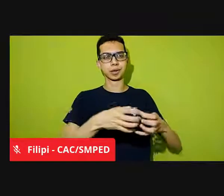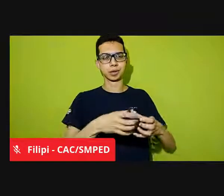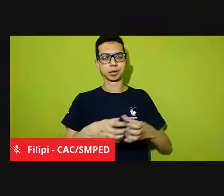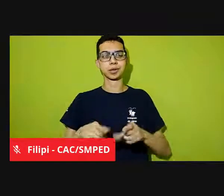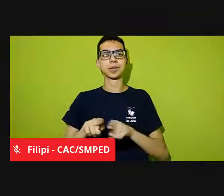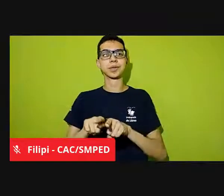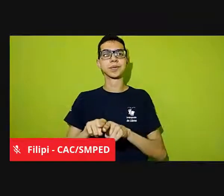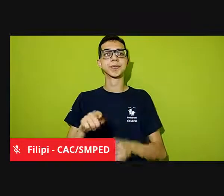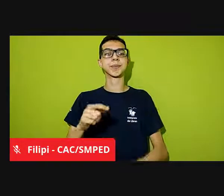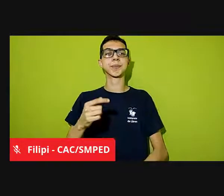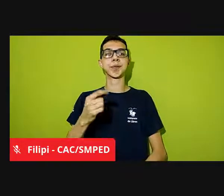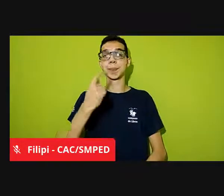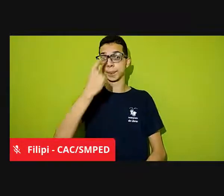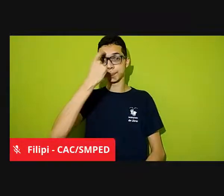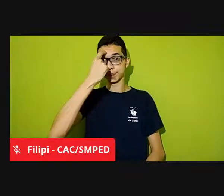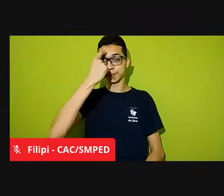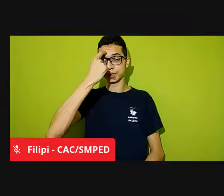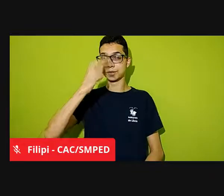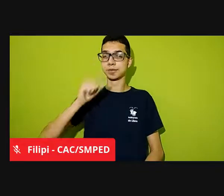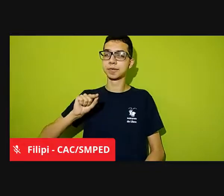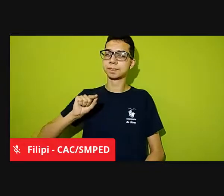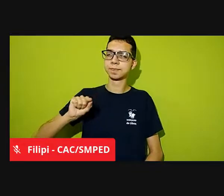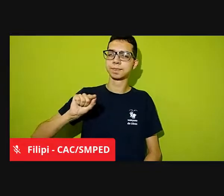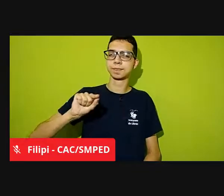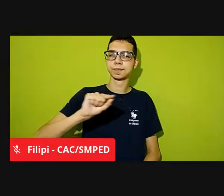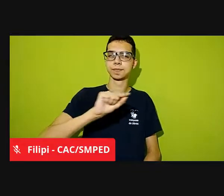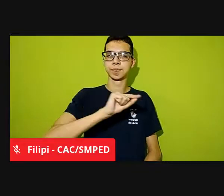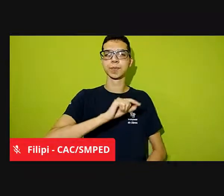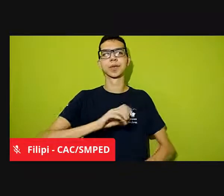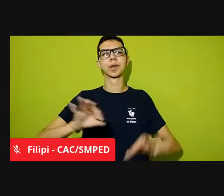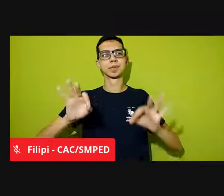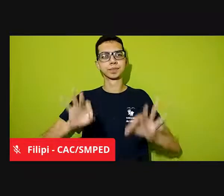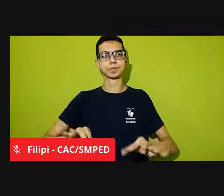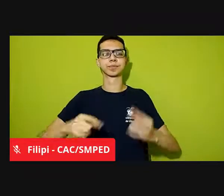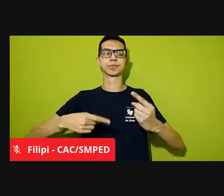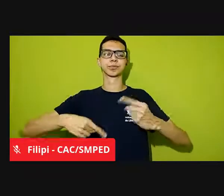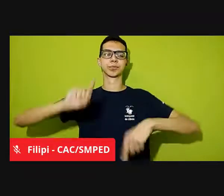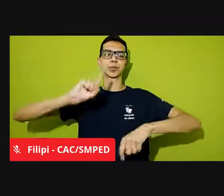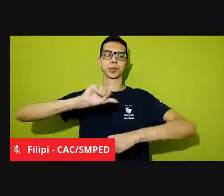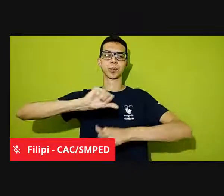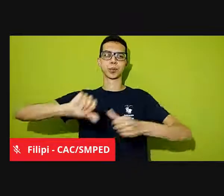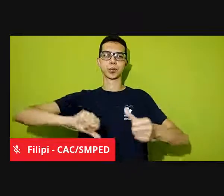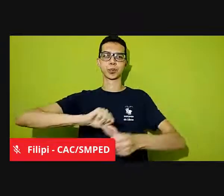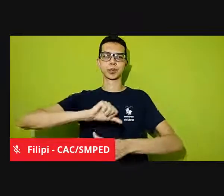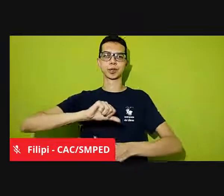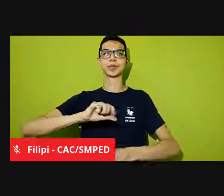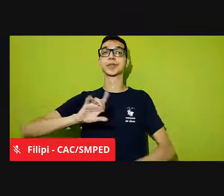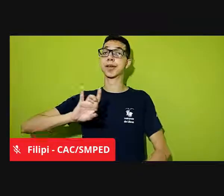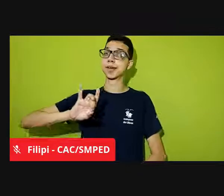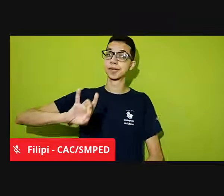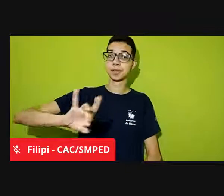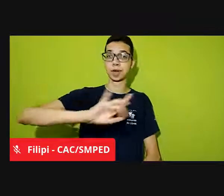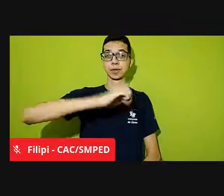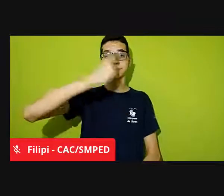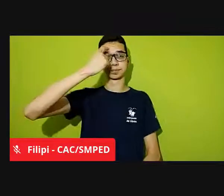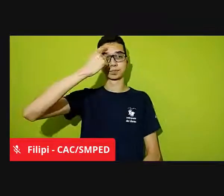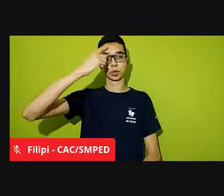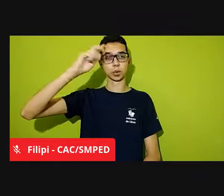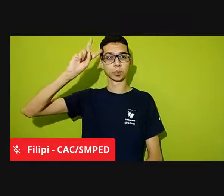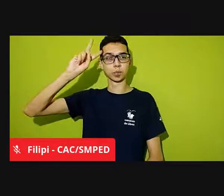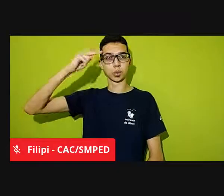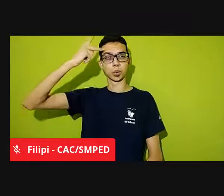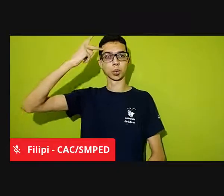estrutural, que são práticas que de fato serão efetivas para mudança desses pensamentos, né? E a gente está falando de